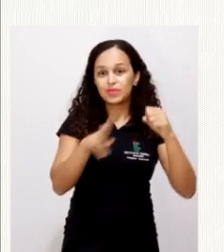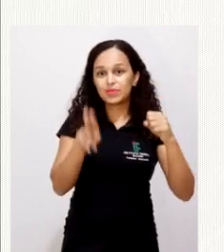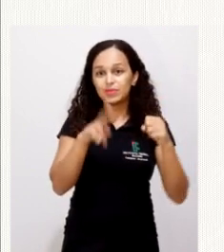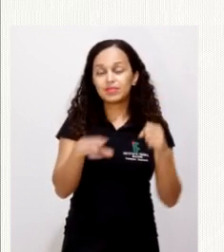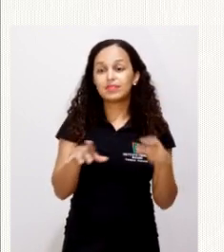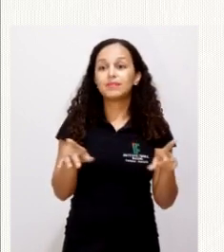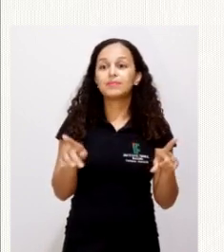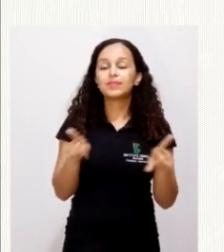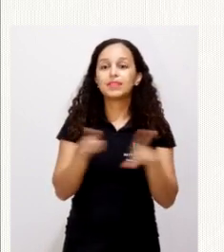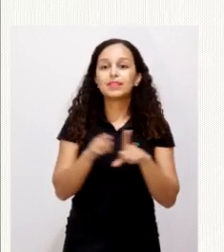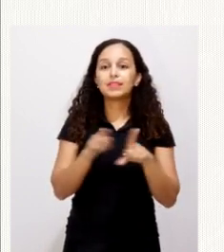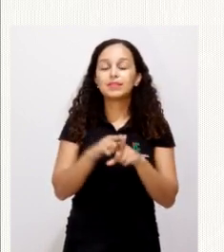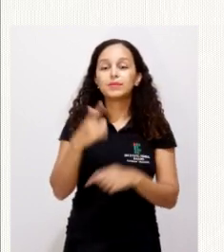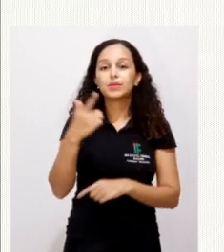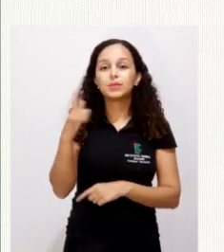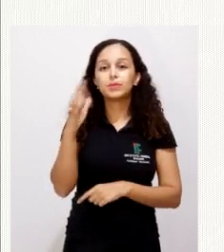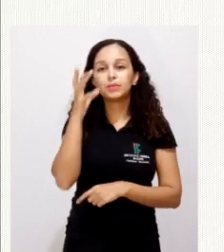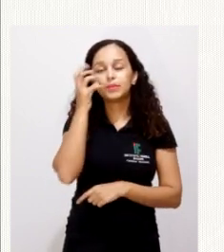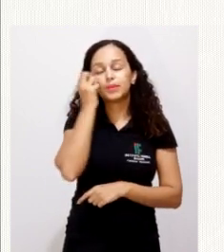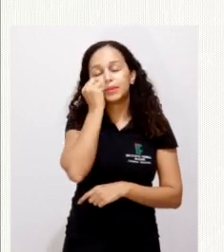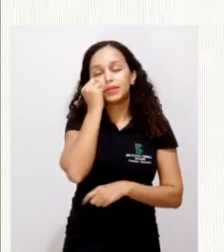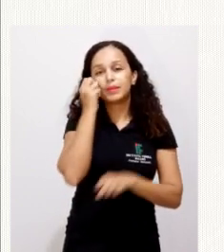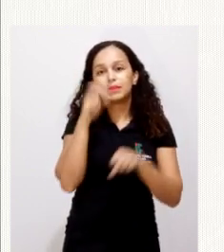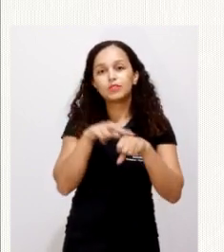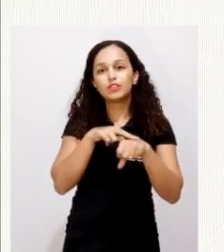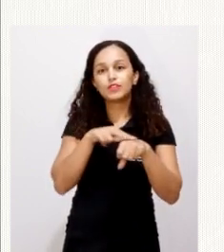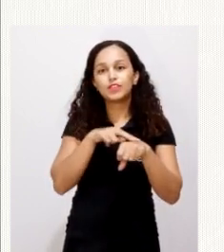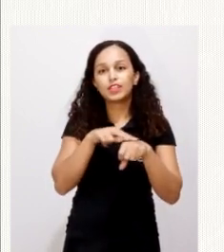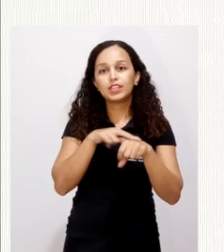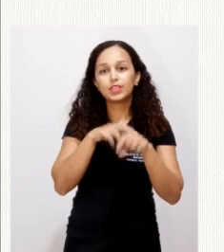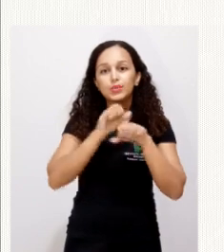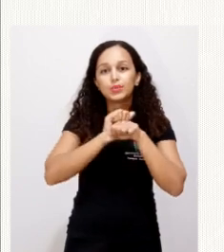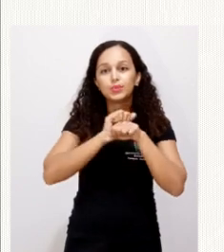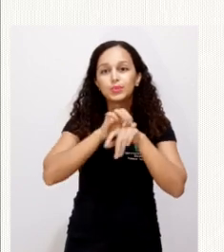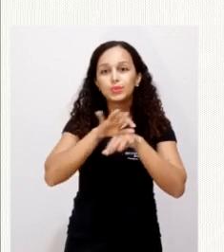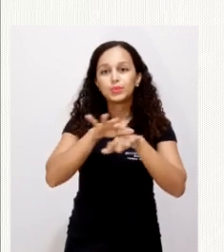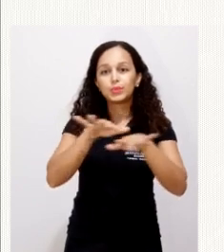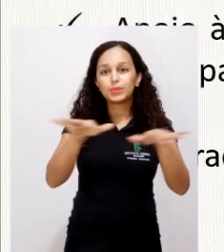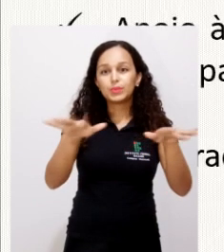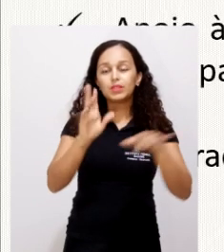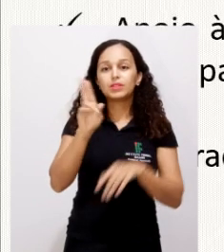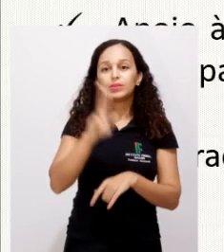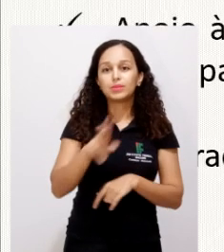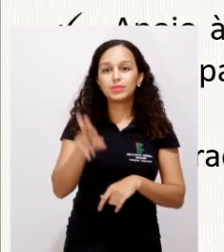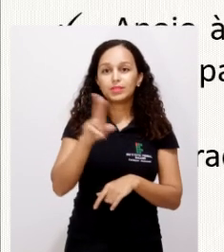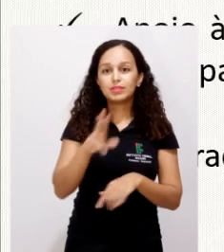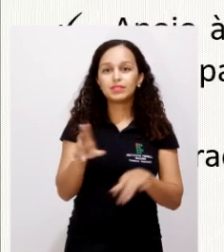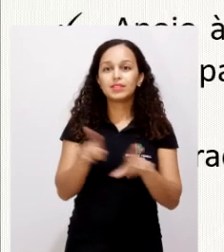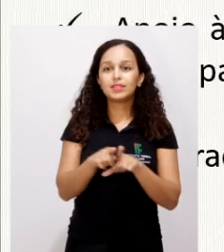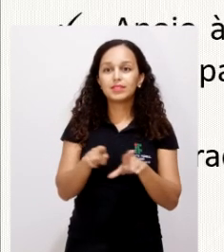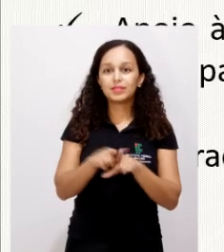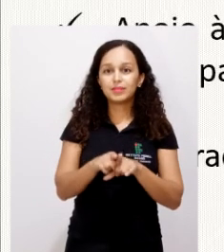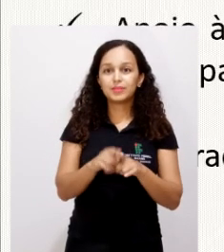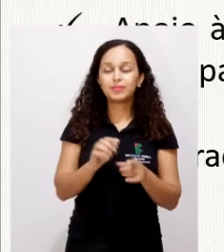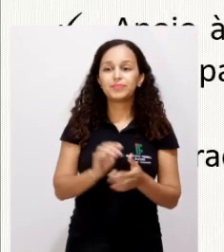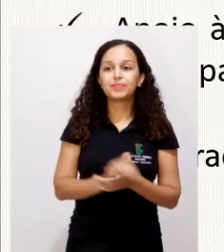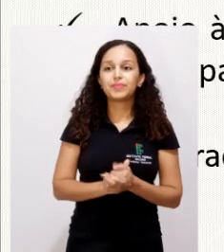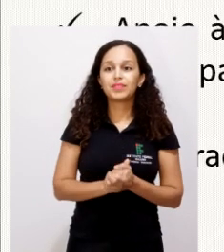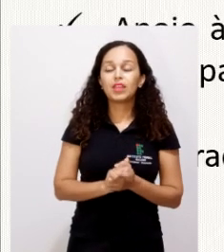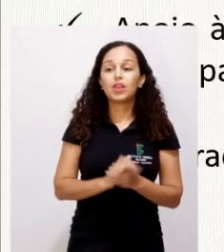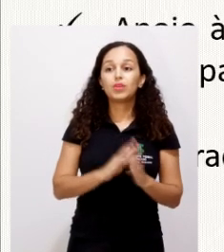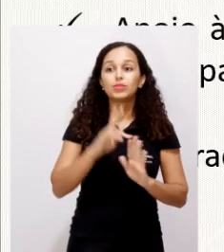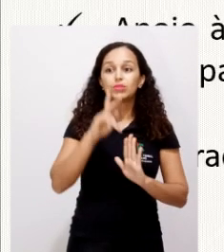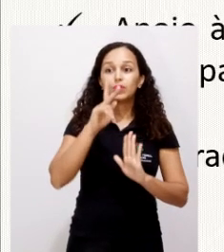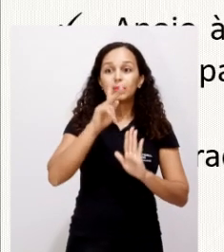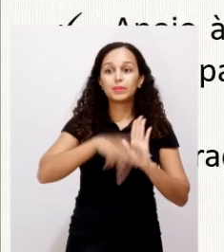fruto que está em expansão aí, o seu conhecimento vem sendo disseminado e ele vem sendo utilizado. Esses